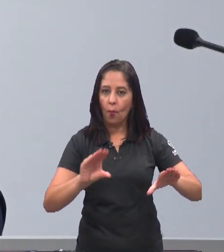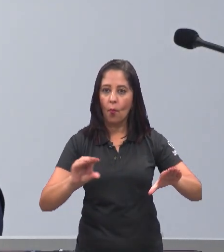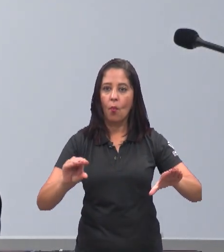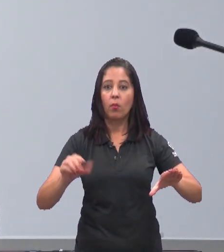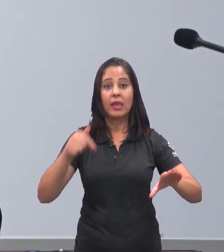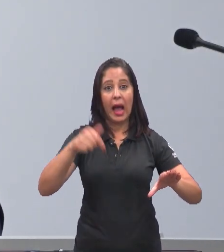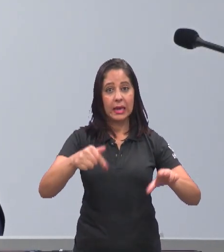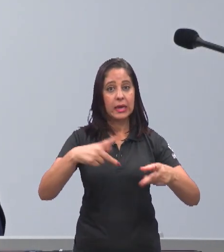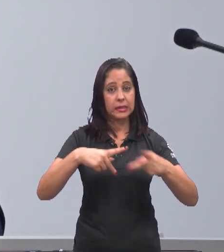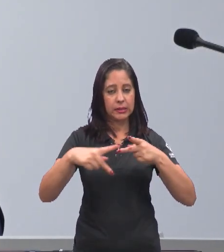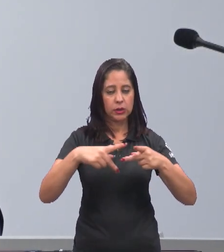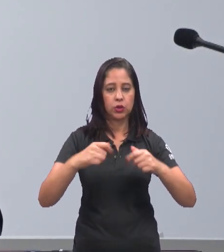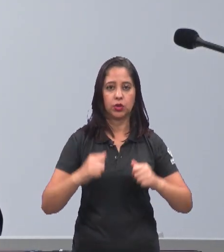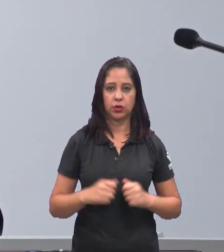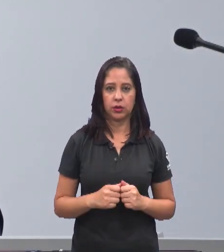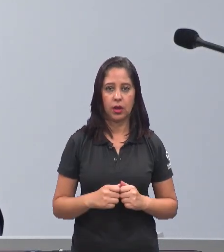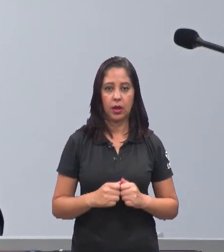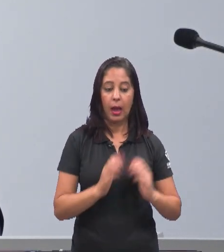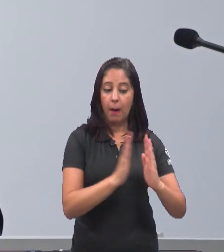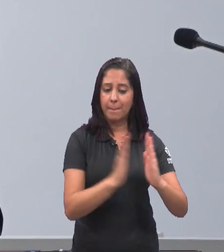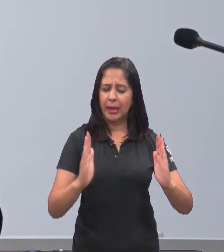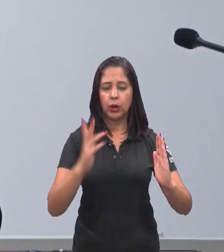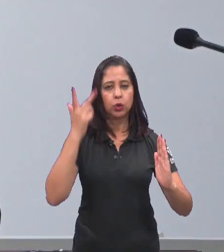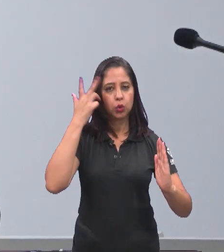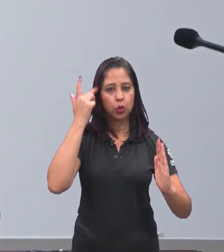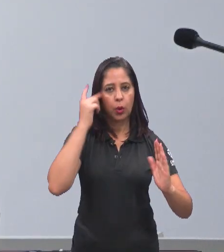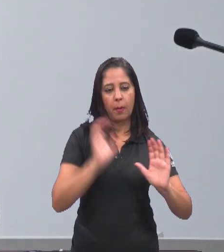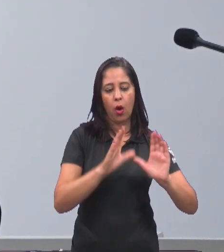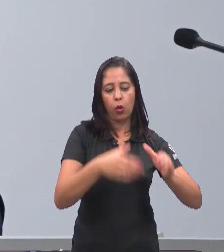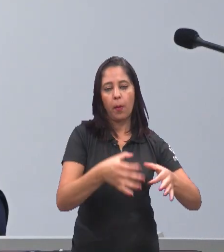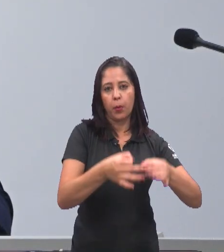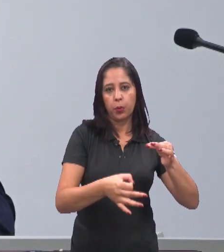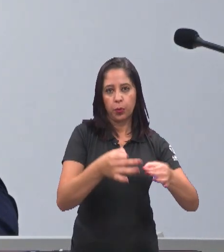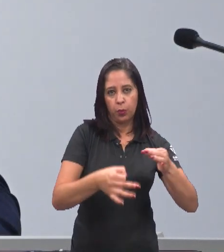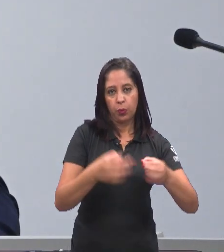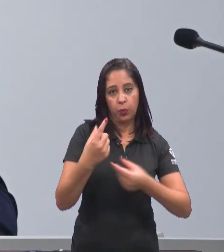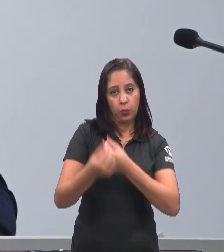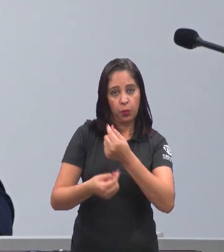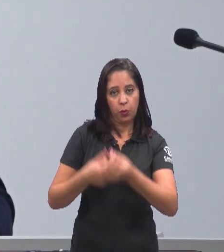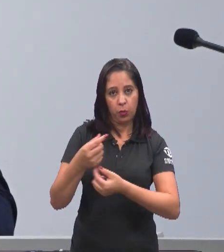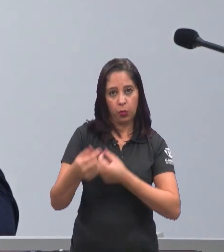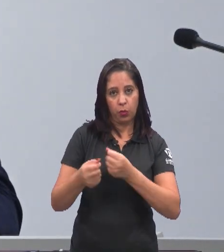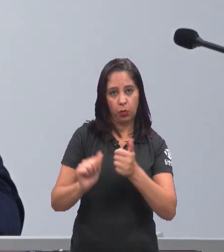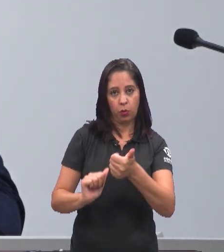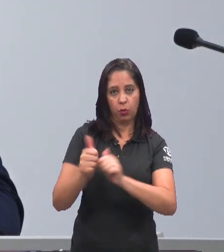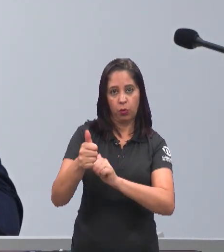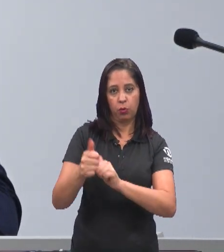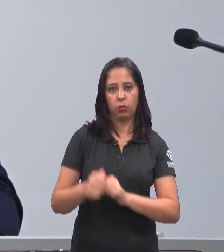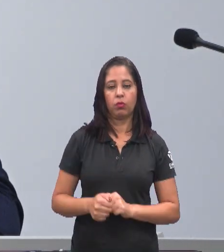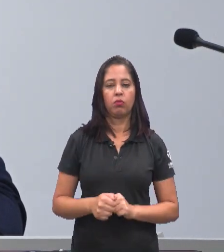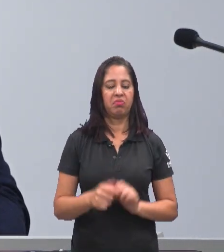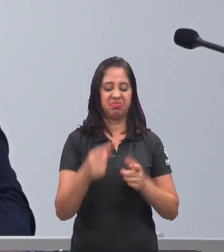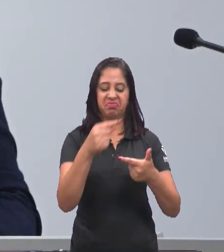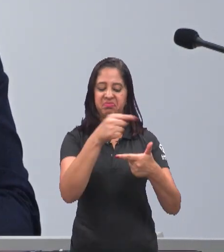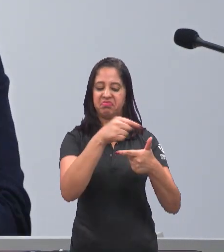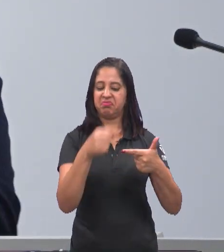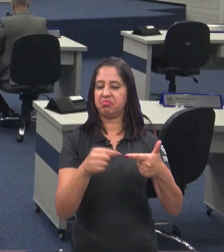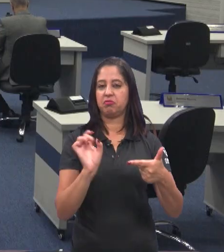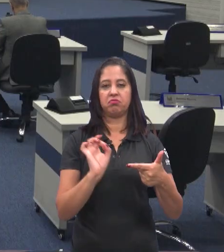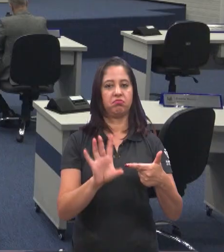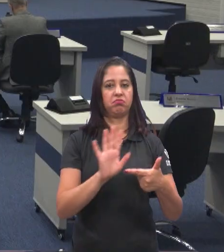São José dos Campos. Rito ordinário. Comissões Justiça, Economia e Esporte. São esses os processos.